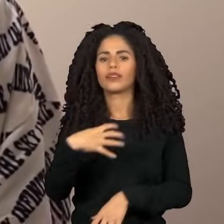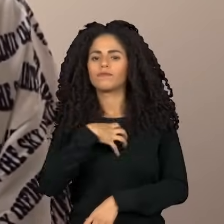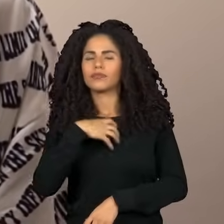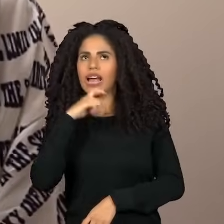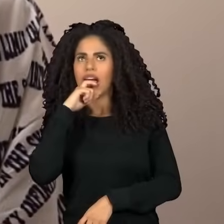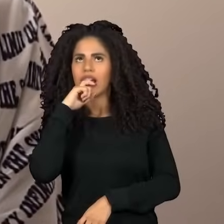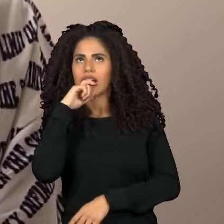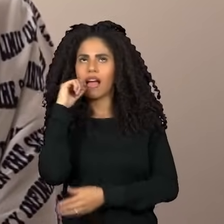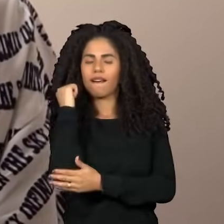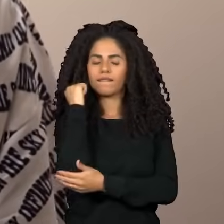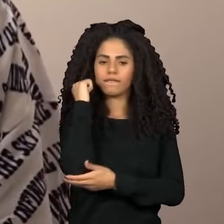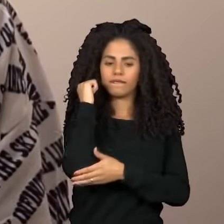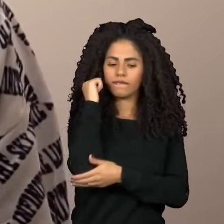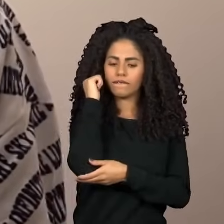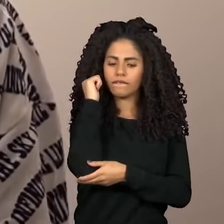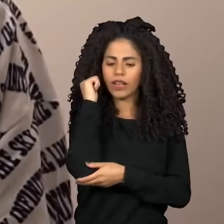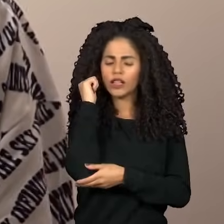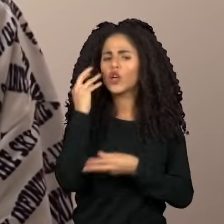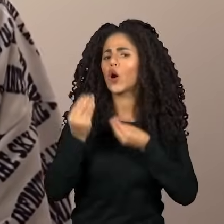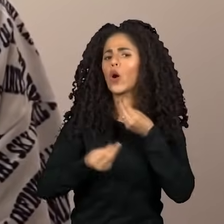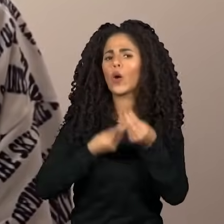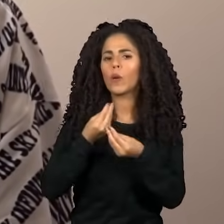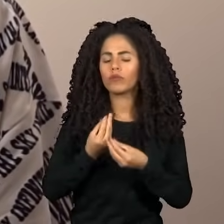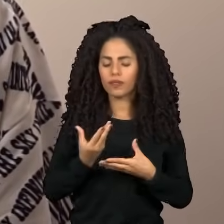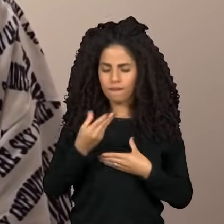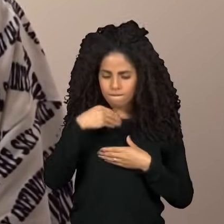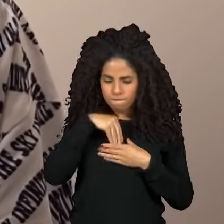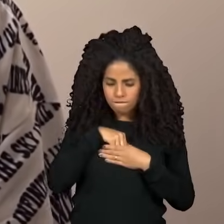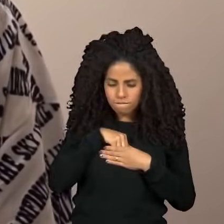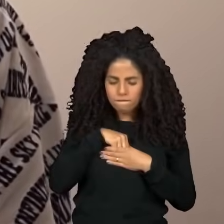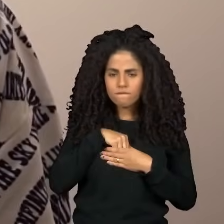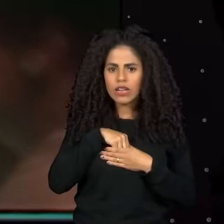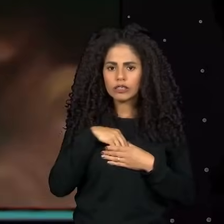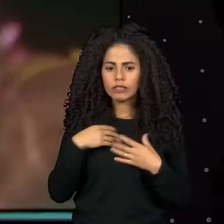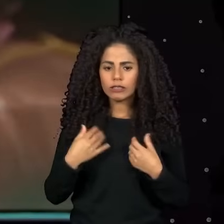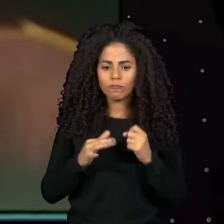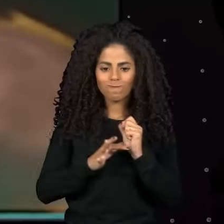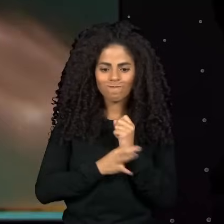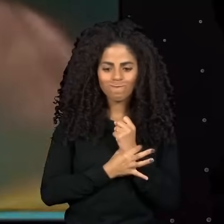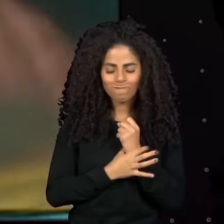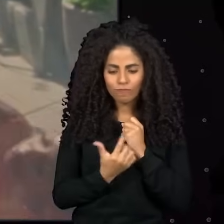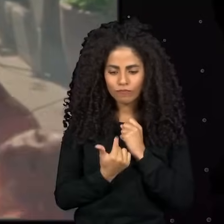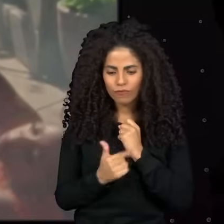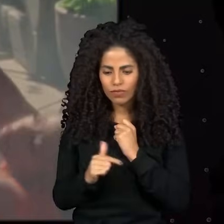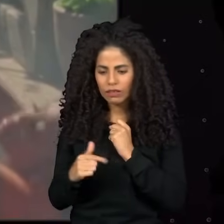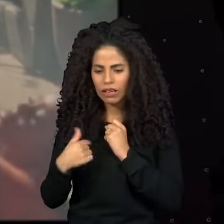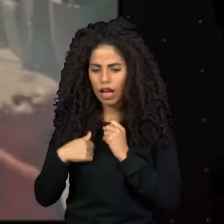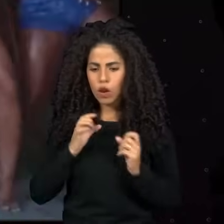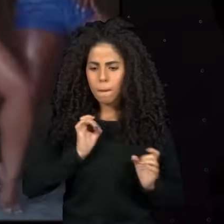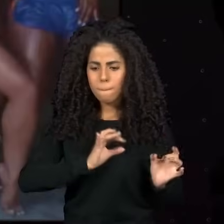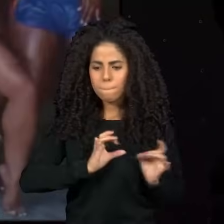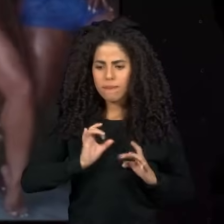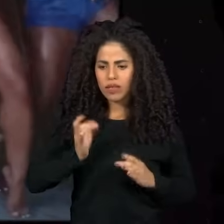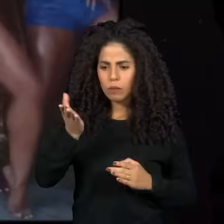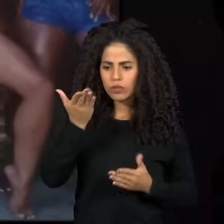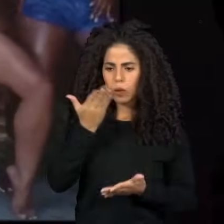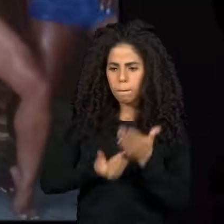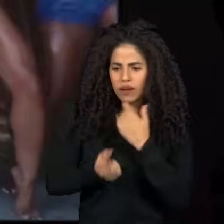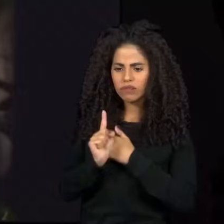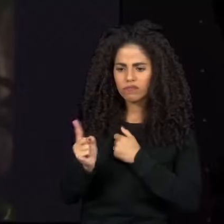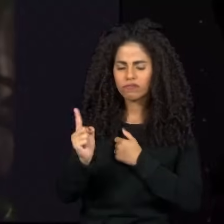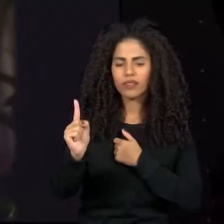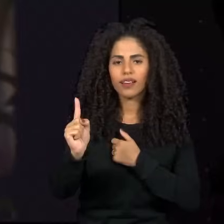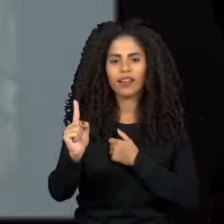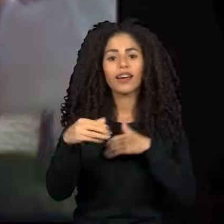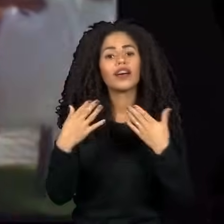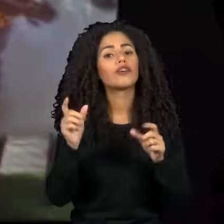é aquele ponto que talvez internamente a pessoa possa estar insegura, com medo de perder aquela pessoa. E aí a gente volta a